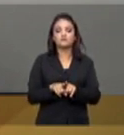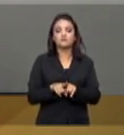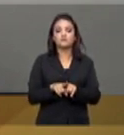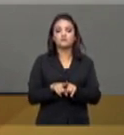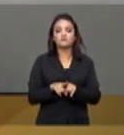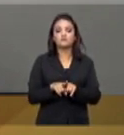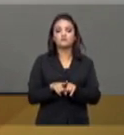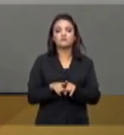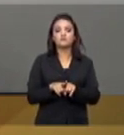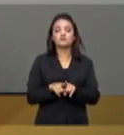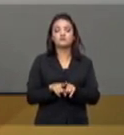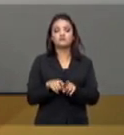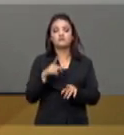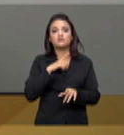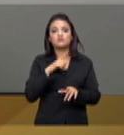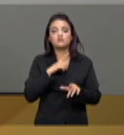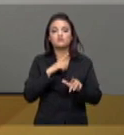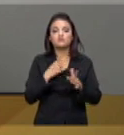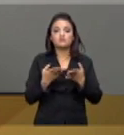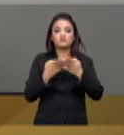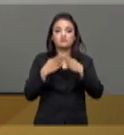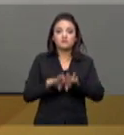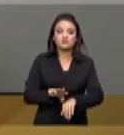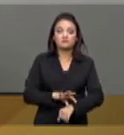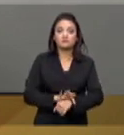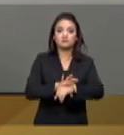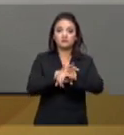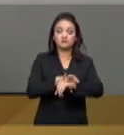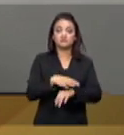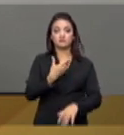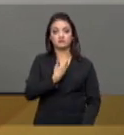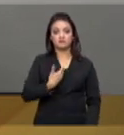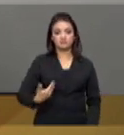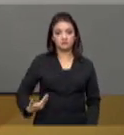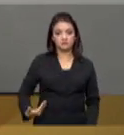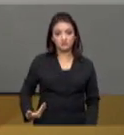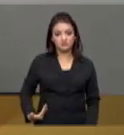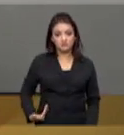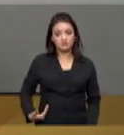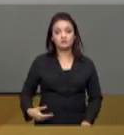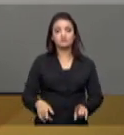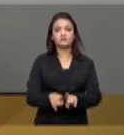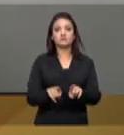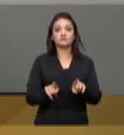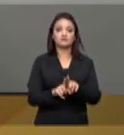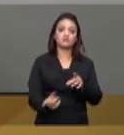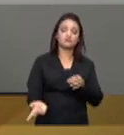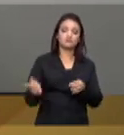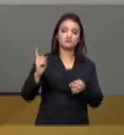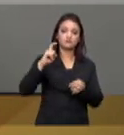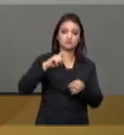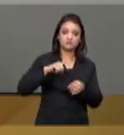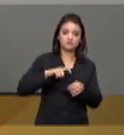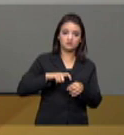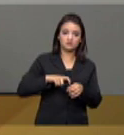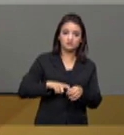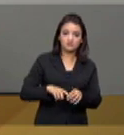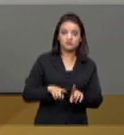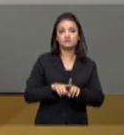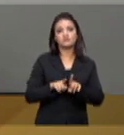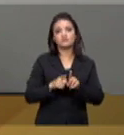recebimentos voltados exclusivamente a recompor o patrimônio público ao statu quo, a restituição e posterior entrega,